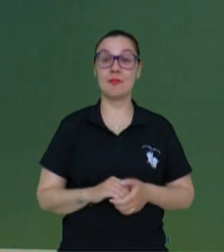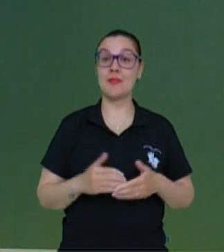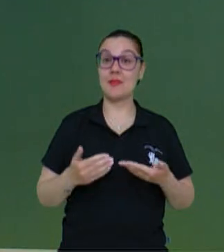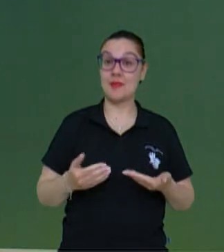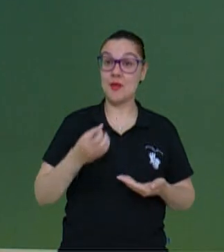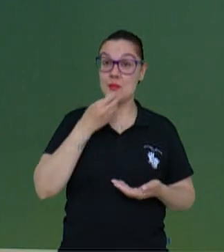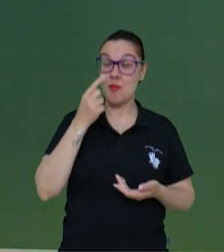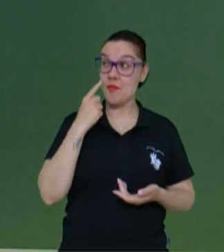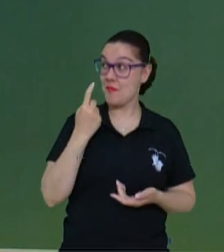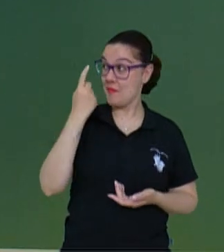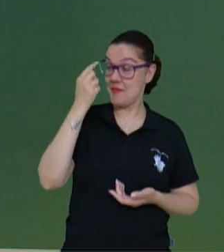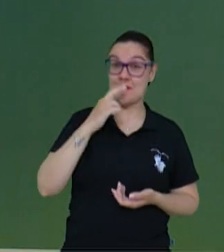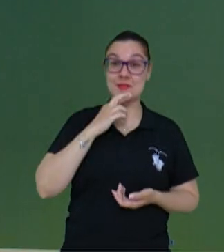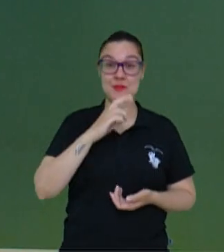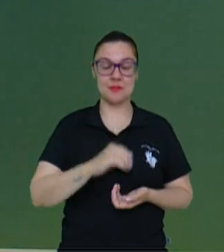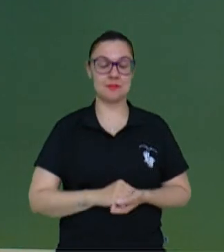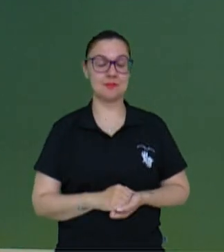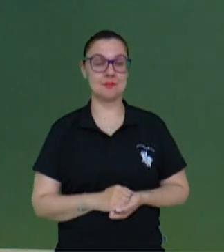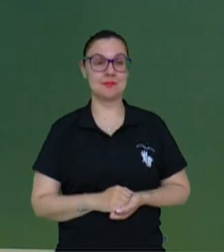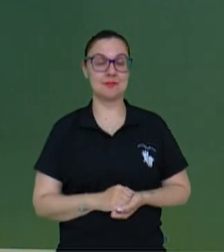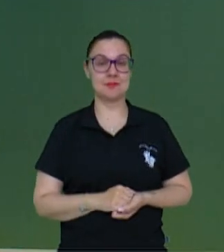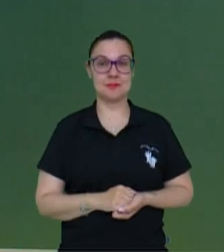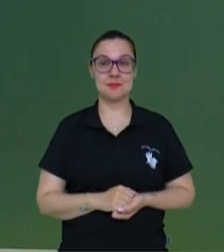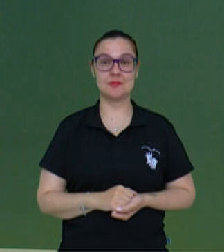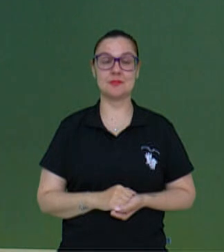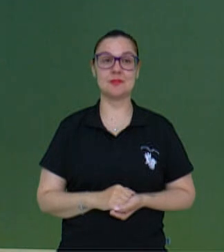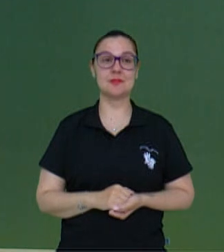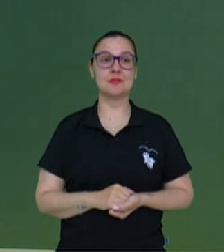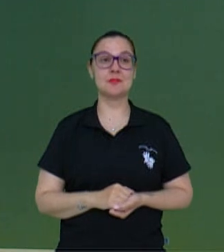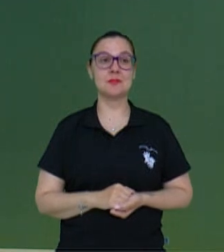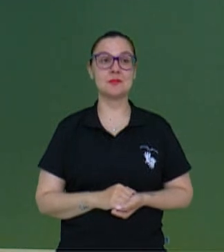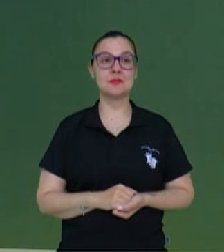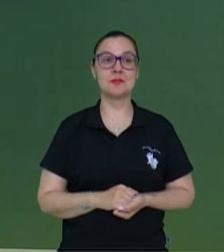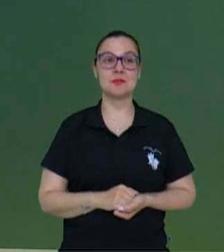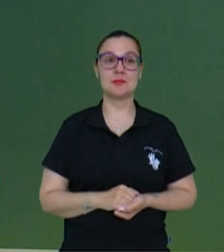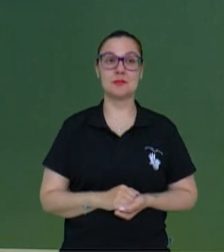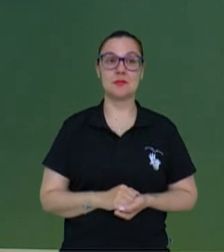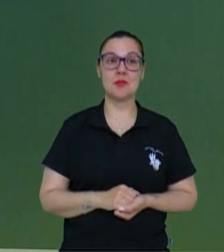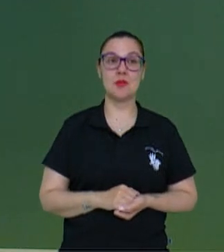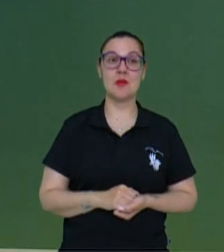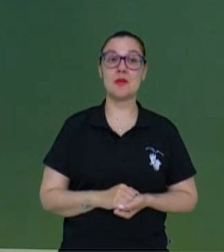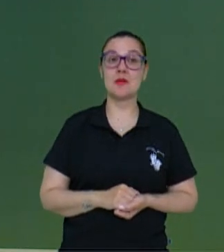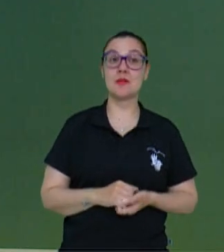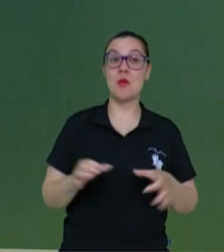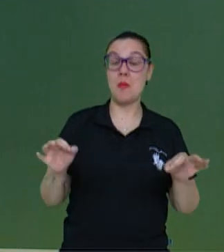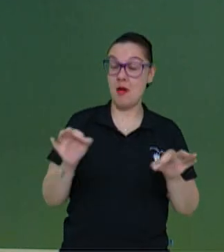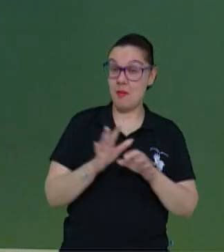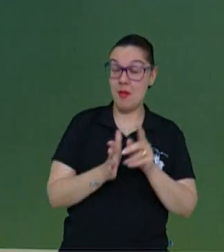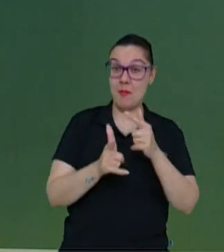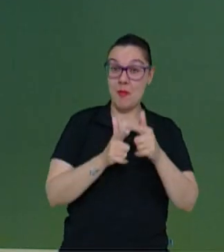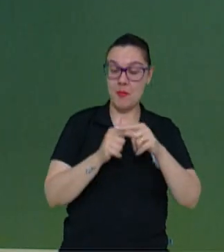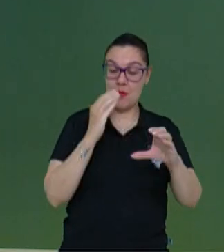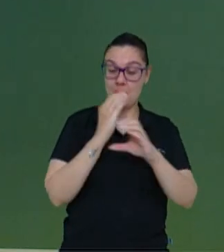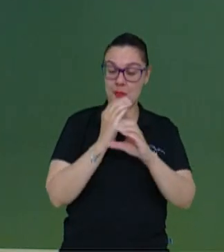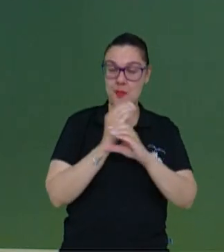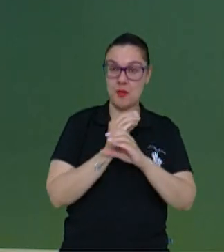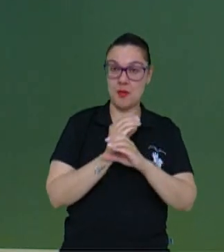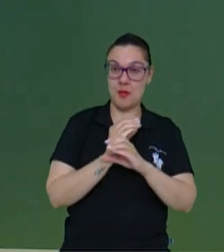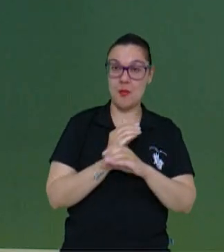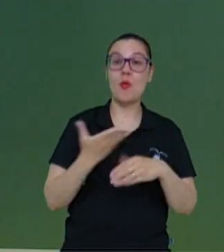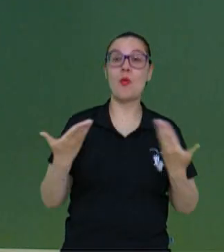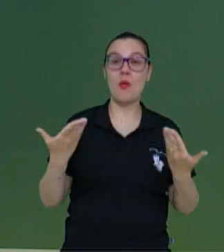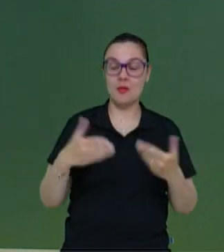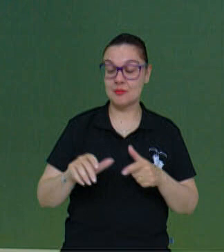Muito bem, vamos saber então, né? Número 1, para resolver falhas na comunicação, é necessário